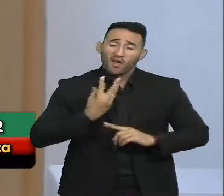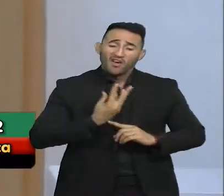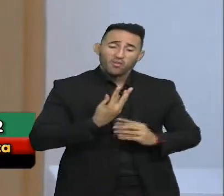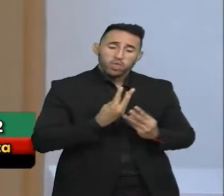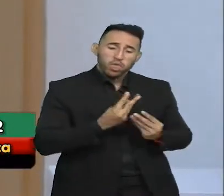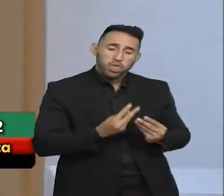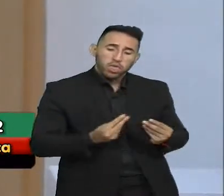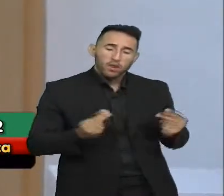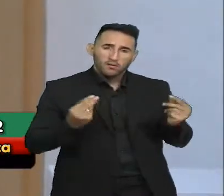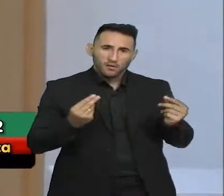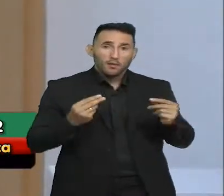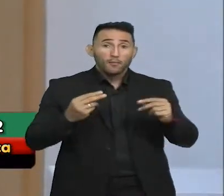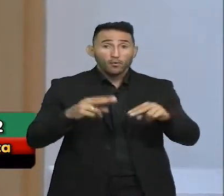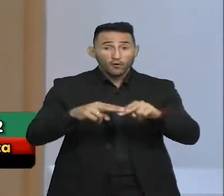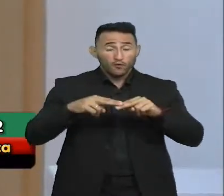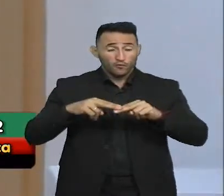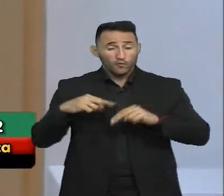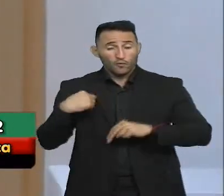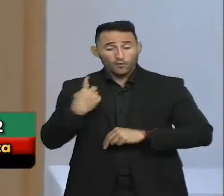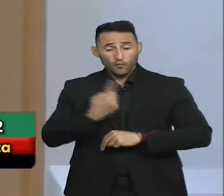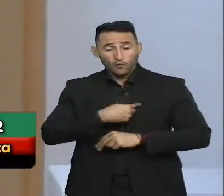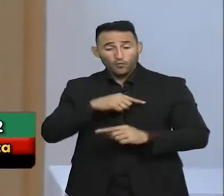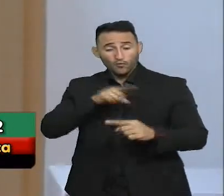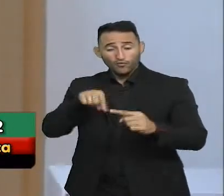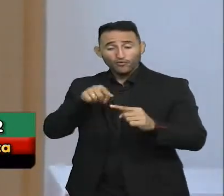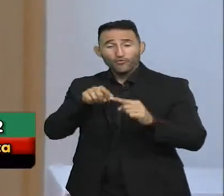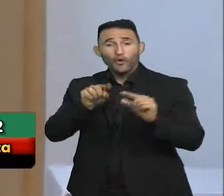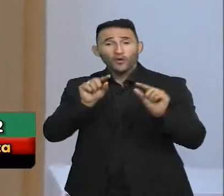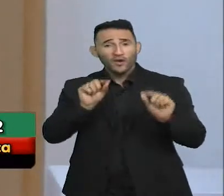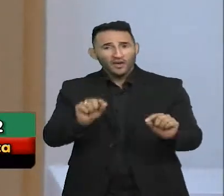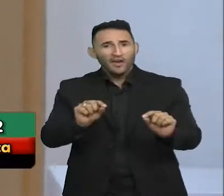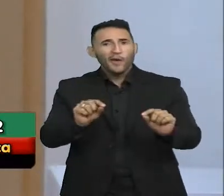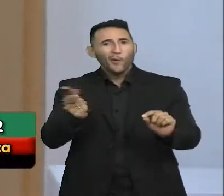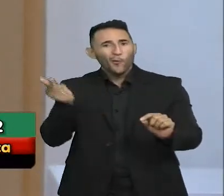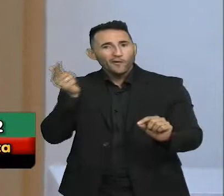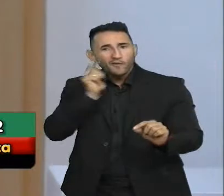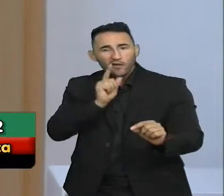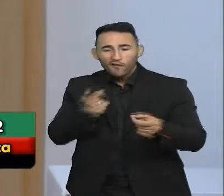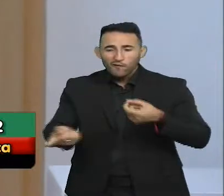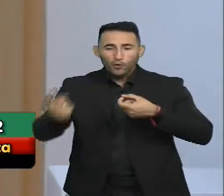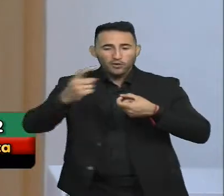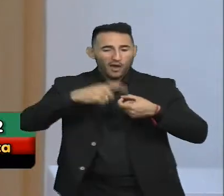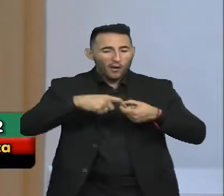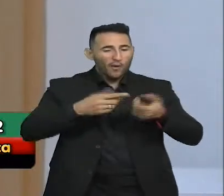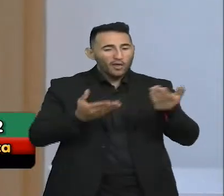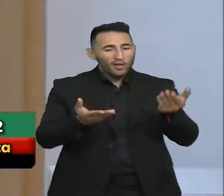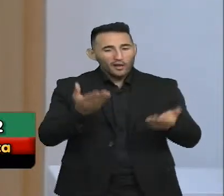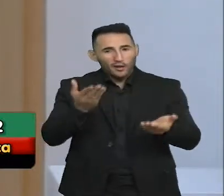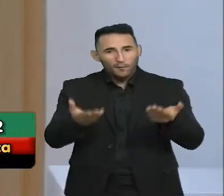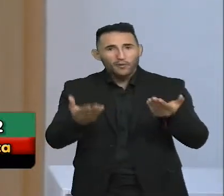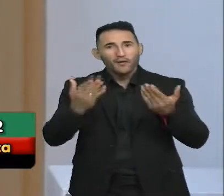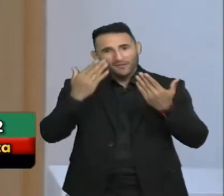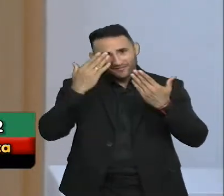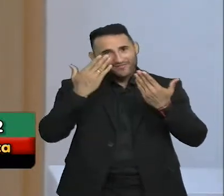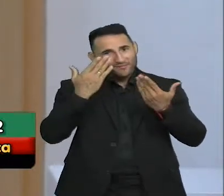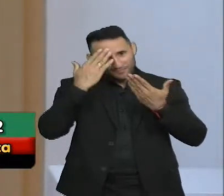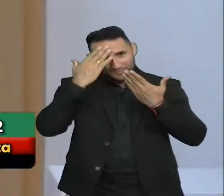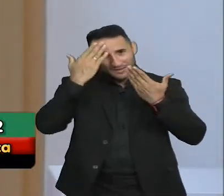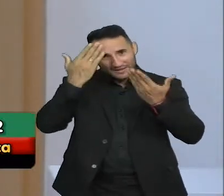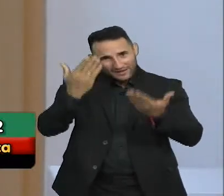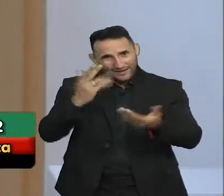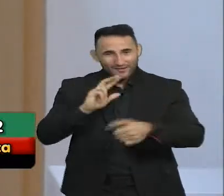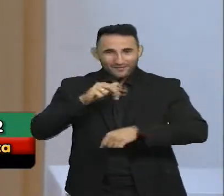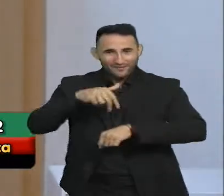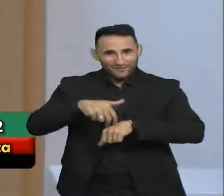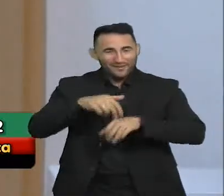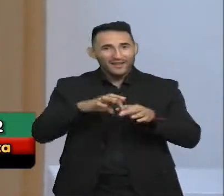degradante. E o trabalho nosso é fazer, né, o ser humano voltar a esse equilíbrio. Tá bom? Então, eu queria me colocar à disposição e que, junto,